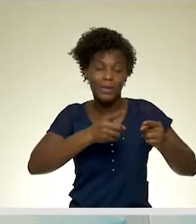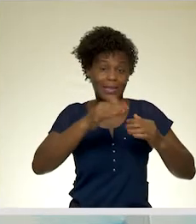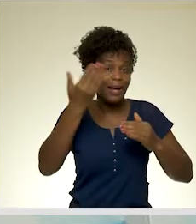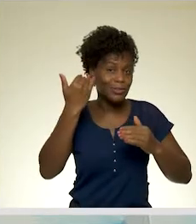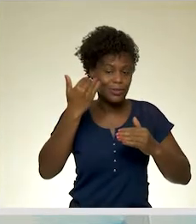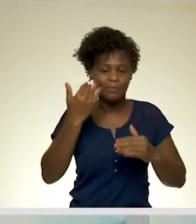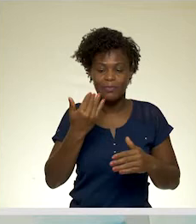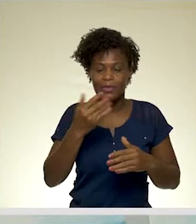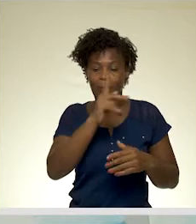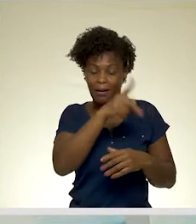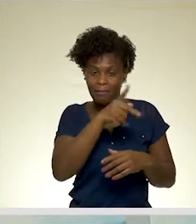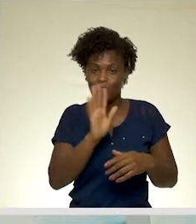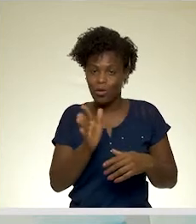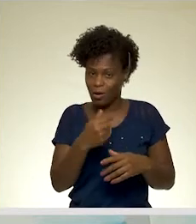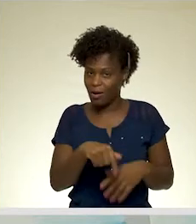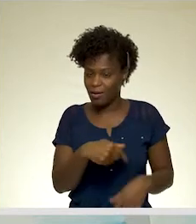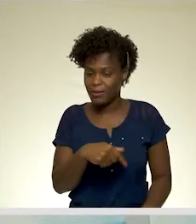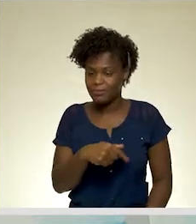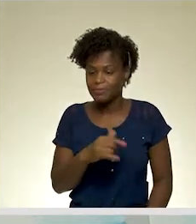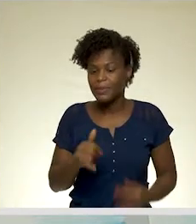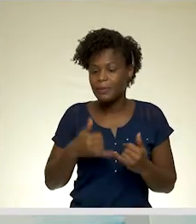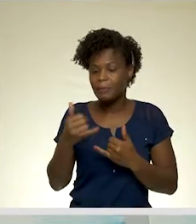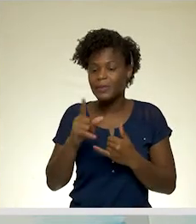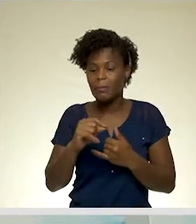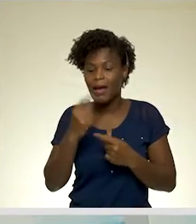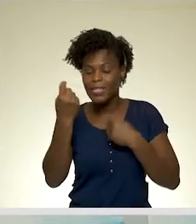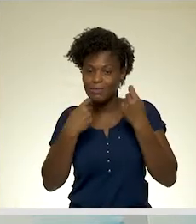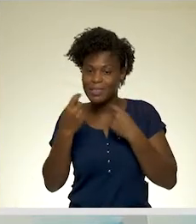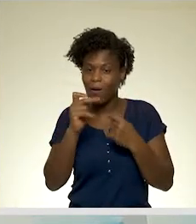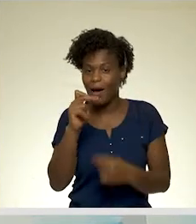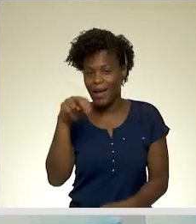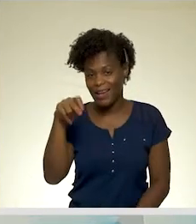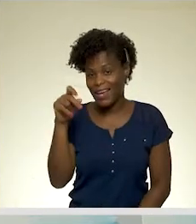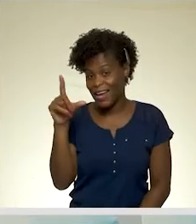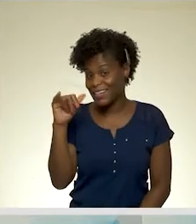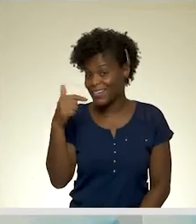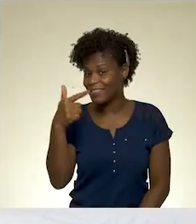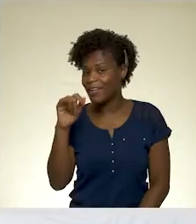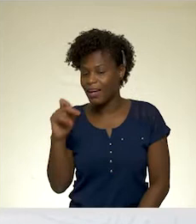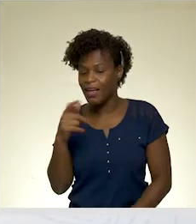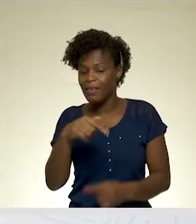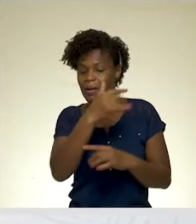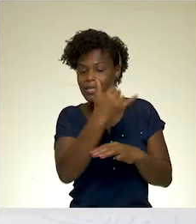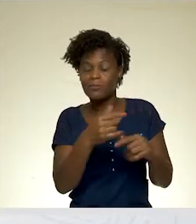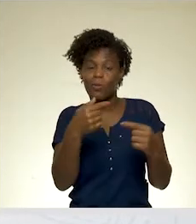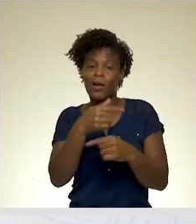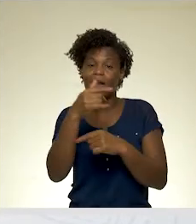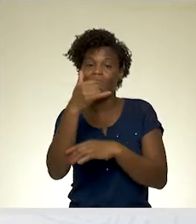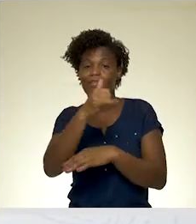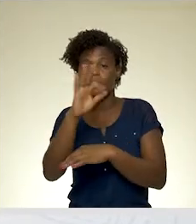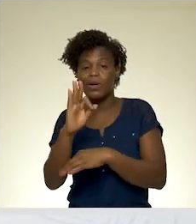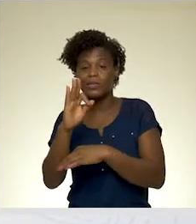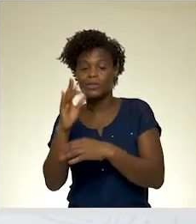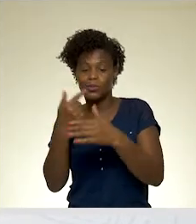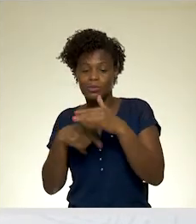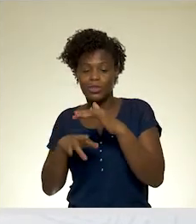definição, temos aqui K, certo? Também a expressão analítica temos aqui y igual a 24 sobre